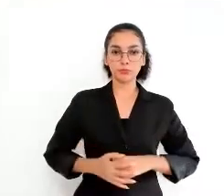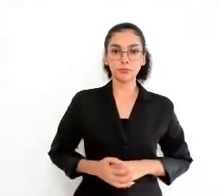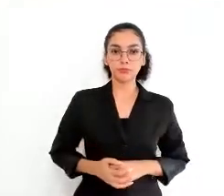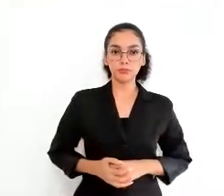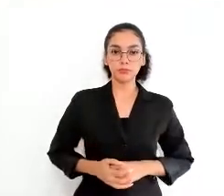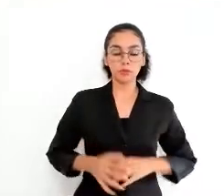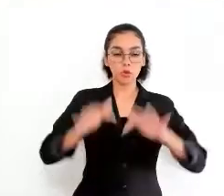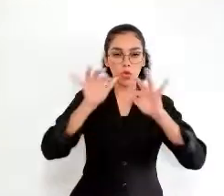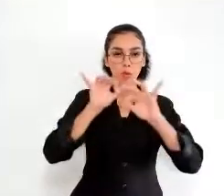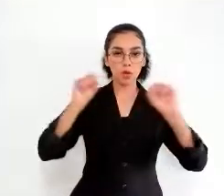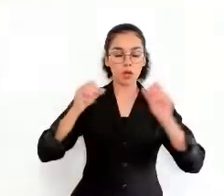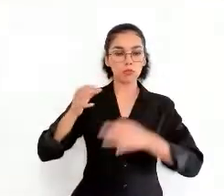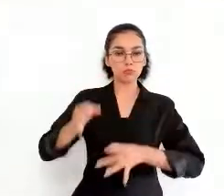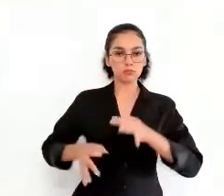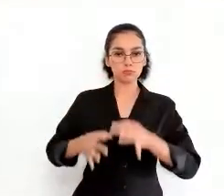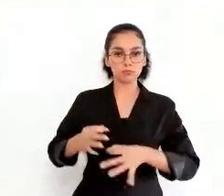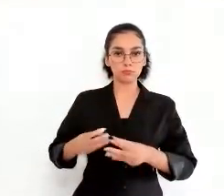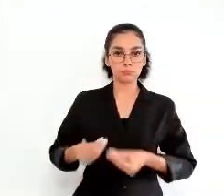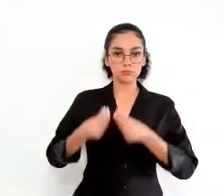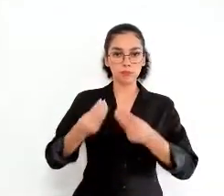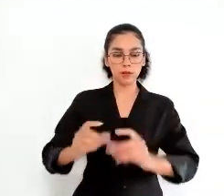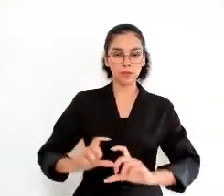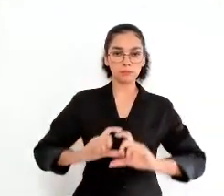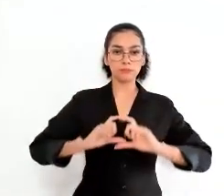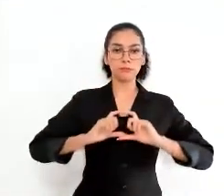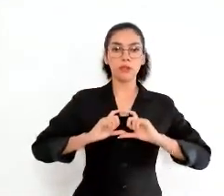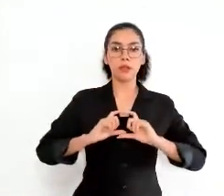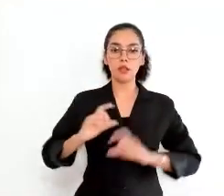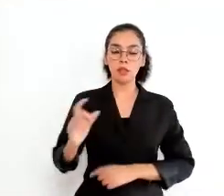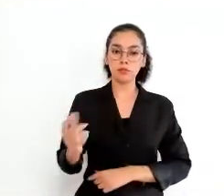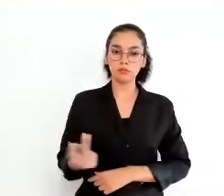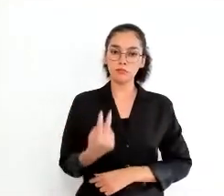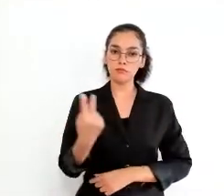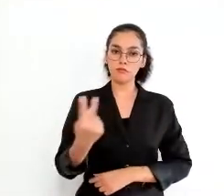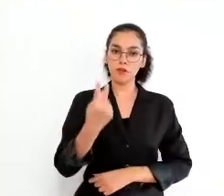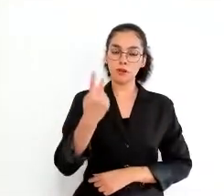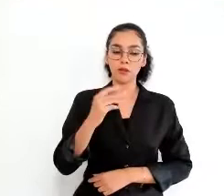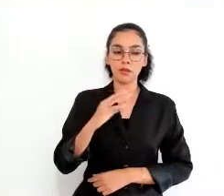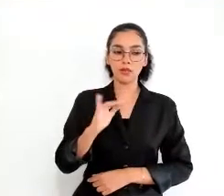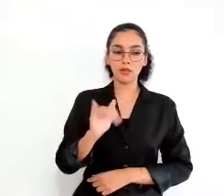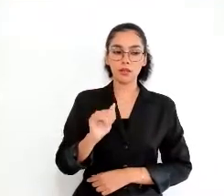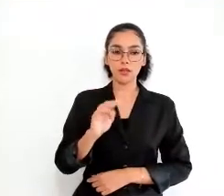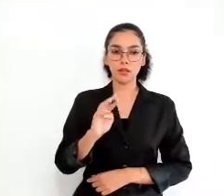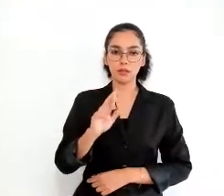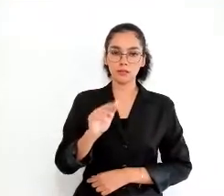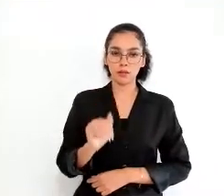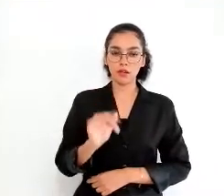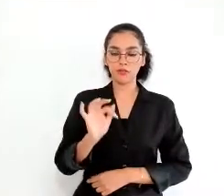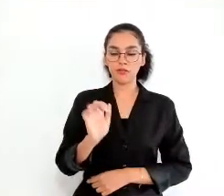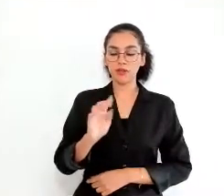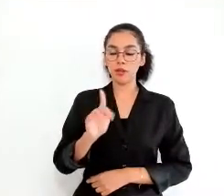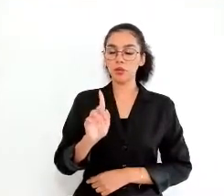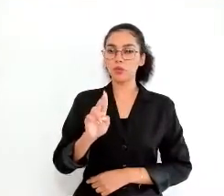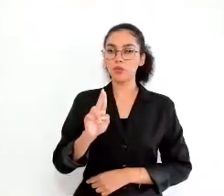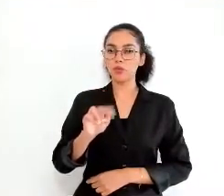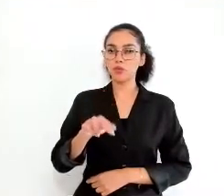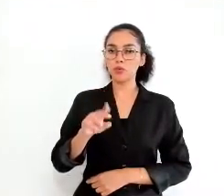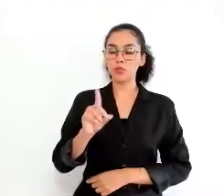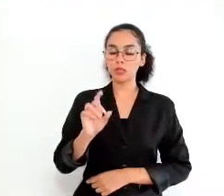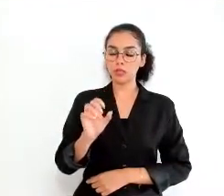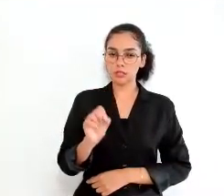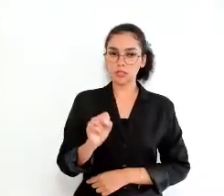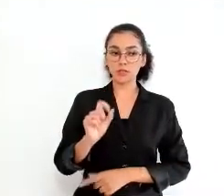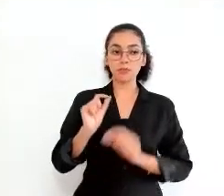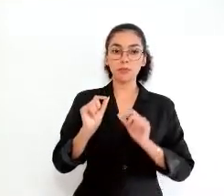confere a medalha Valor Judiciário Seabra Fagundes às pessoas que, nas suas respectivas áreas de